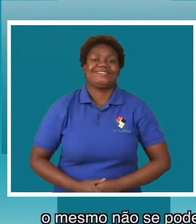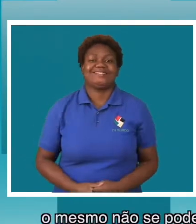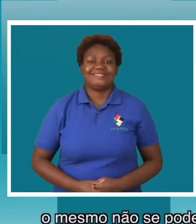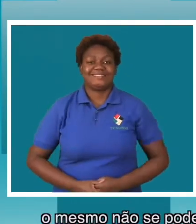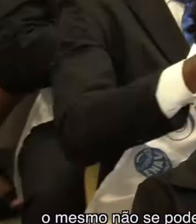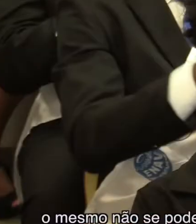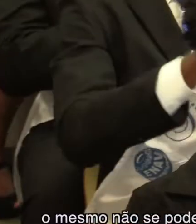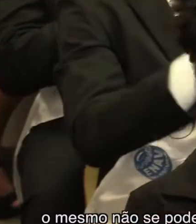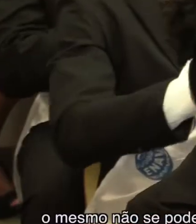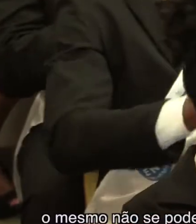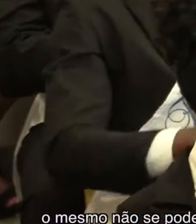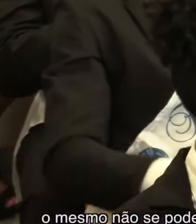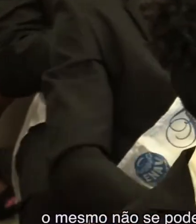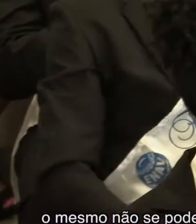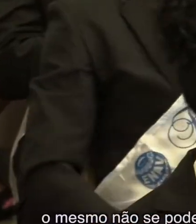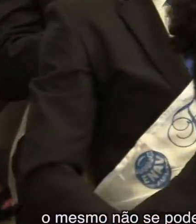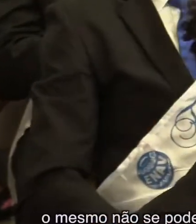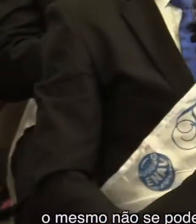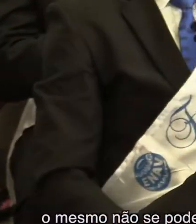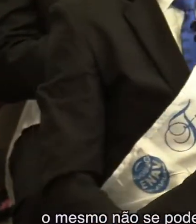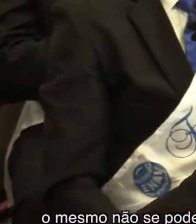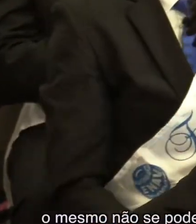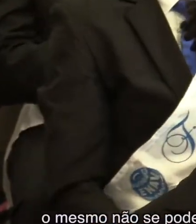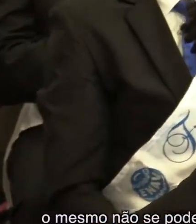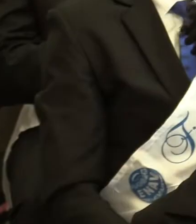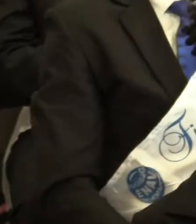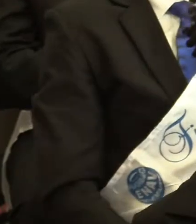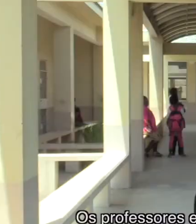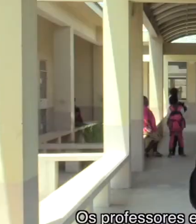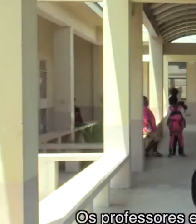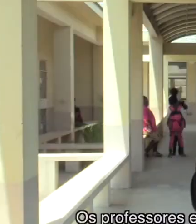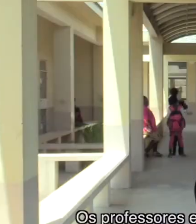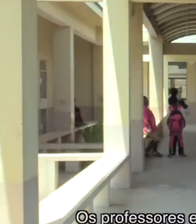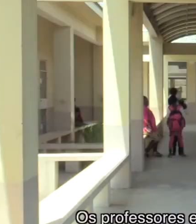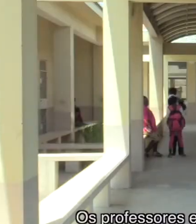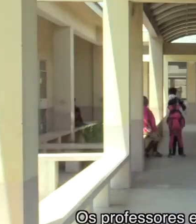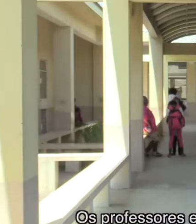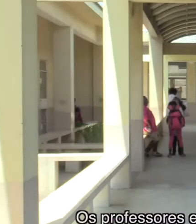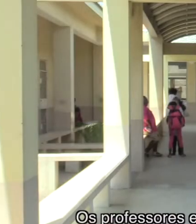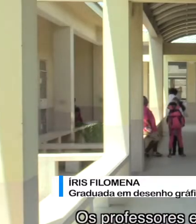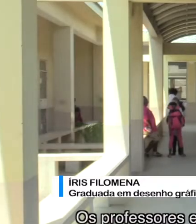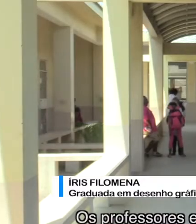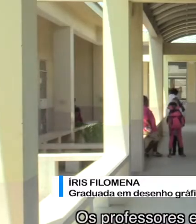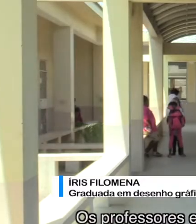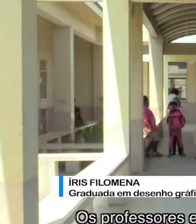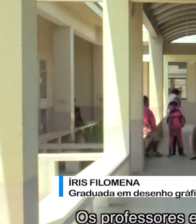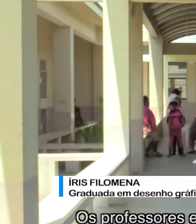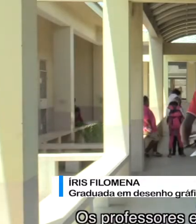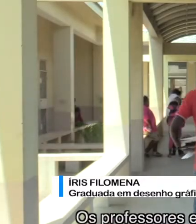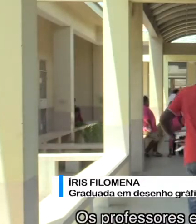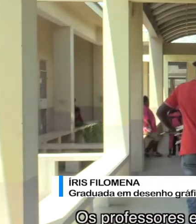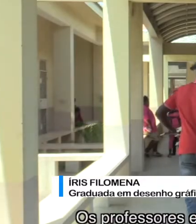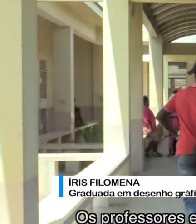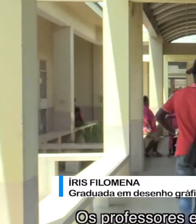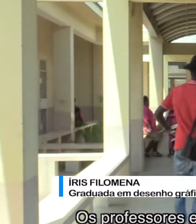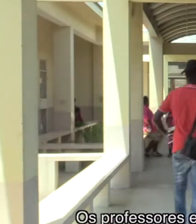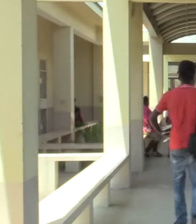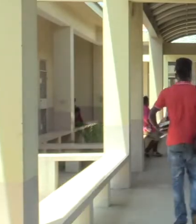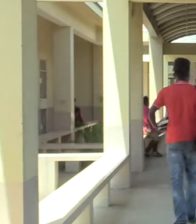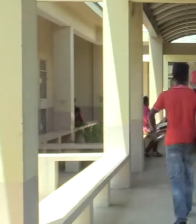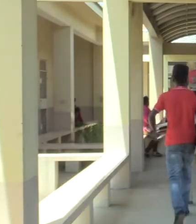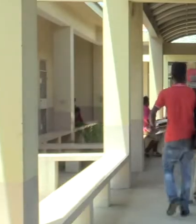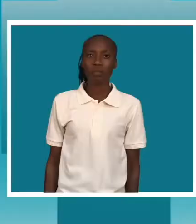mesmo não se pode dizer dos anos de formação académica. Os professores e colegas não tinham conhecimento de como lidar com a